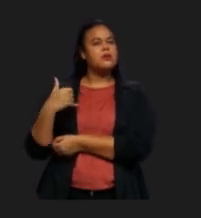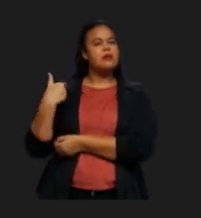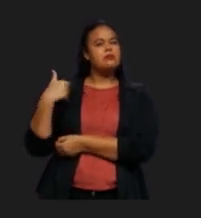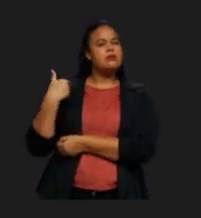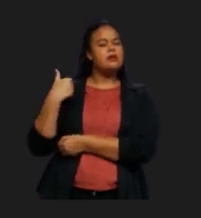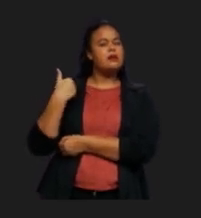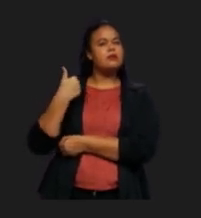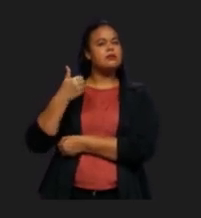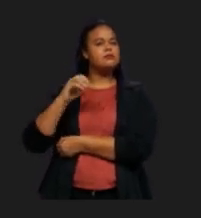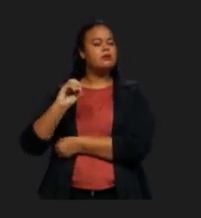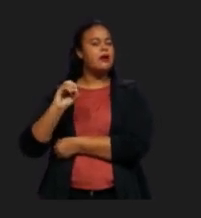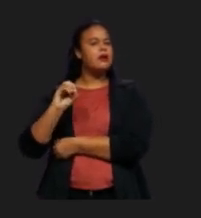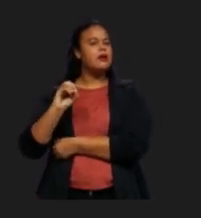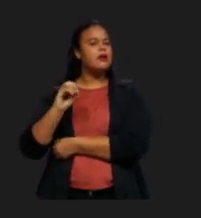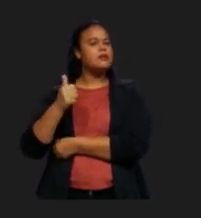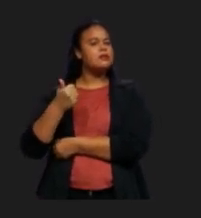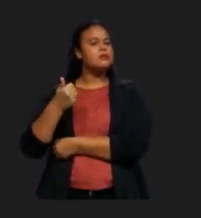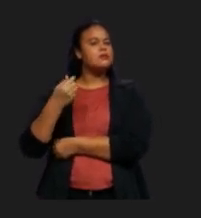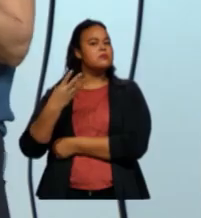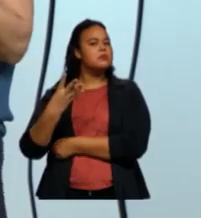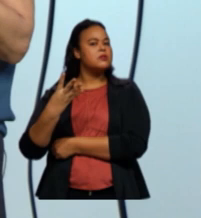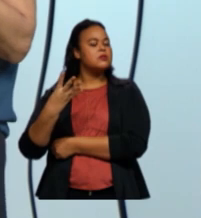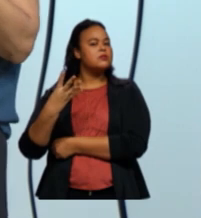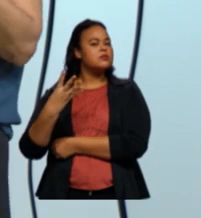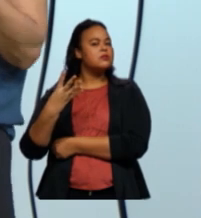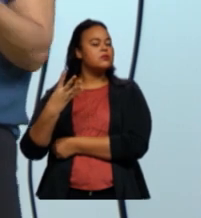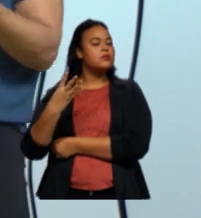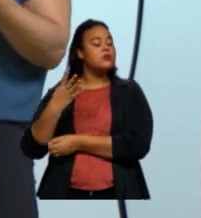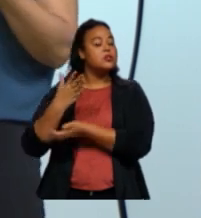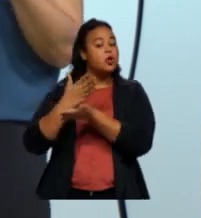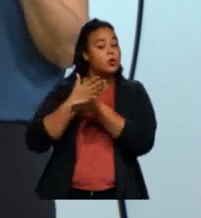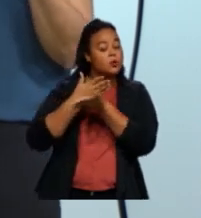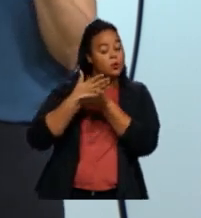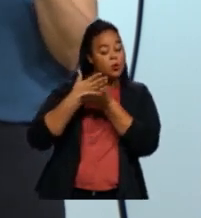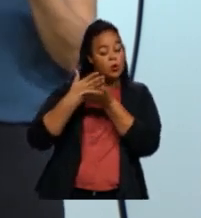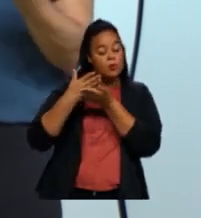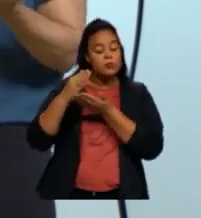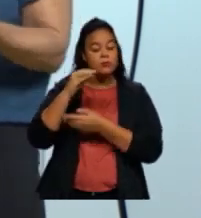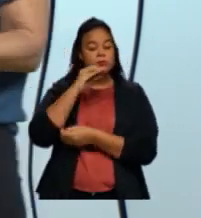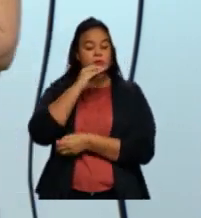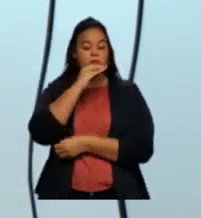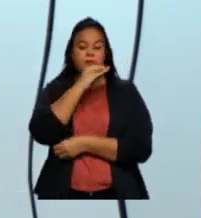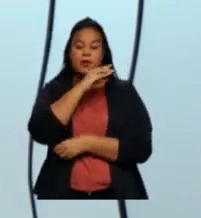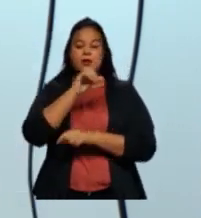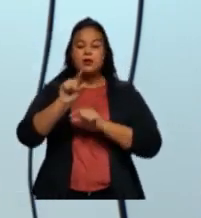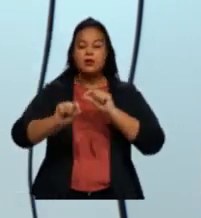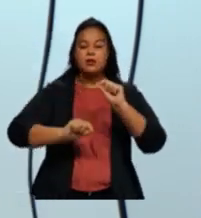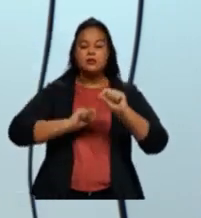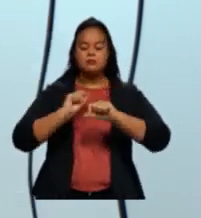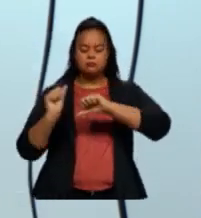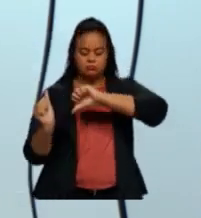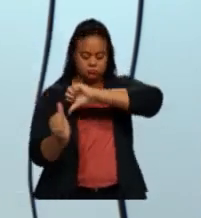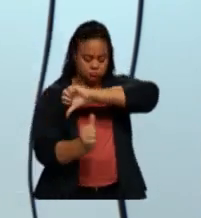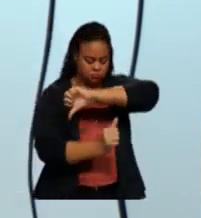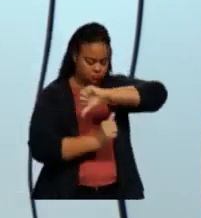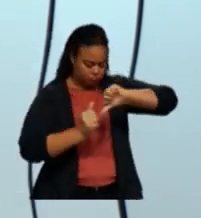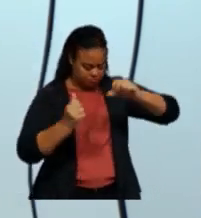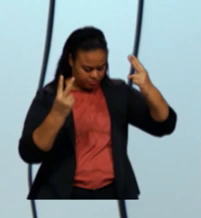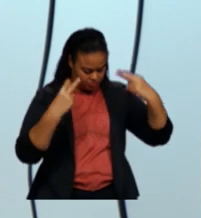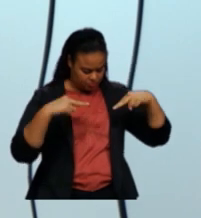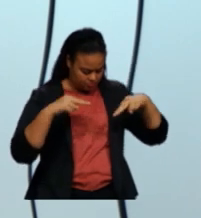anos, o adolescente ele começa a perceber essas modificações no seu